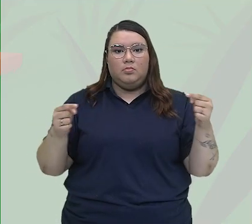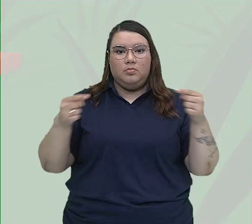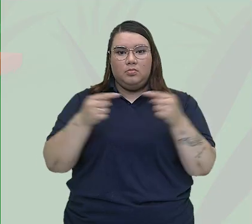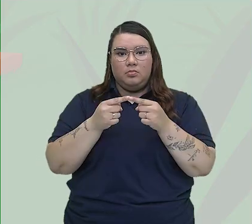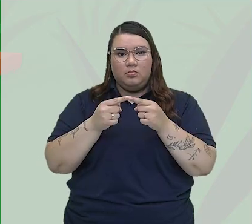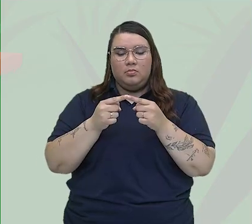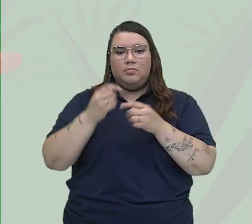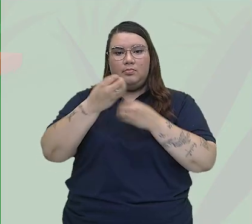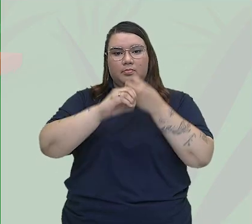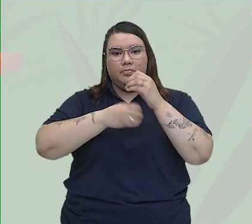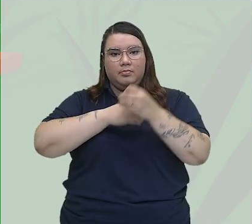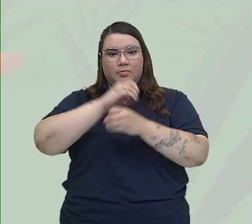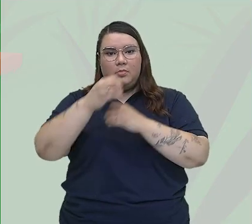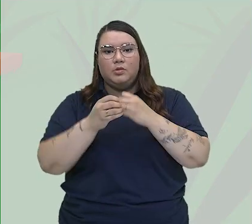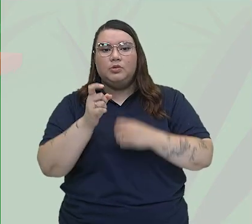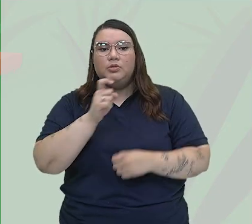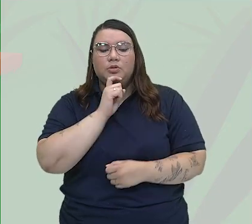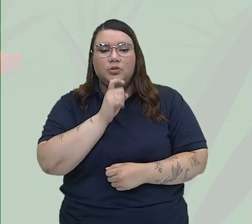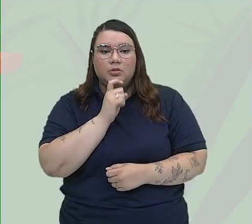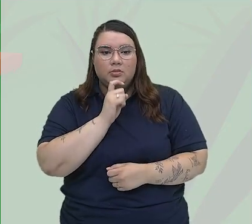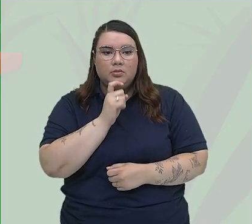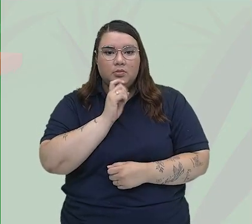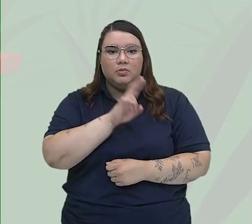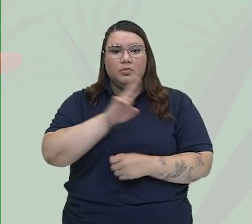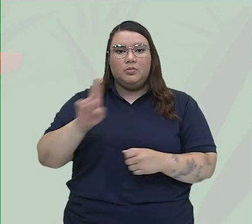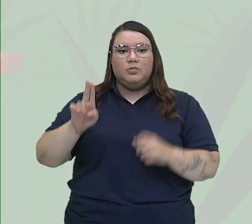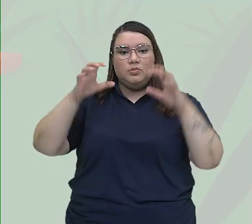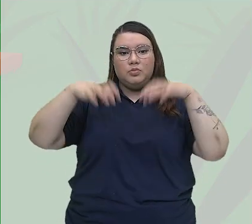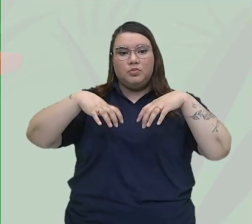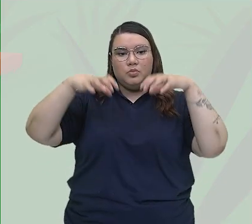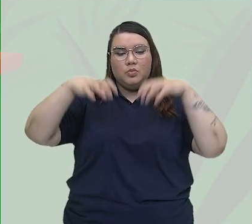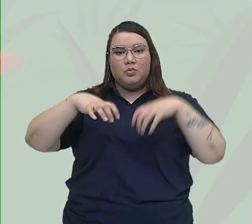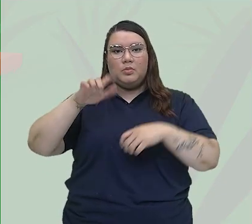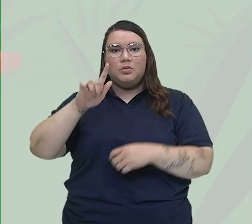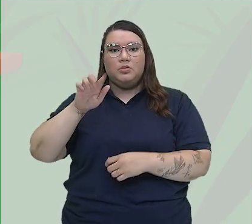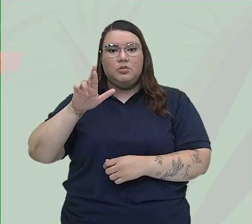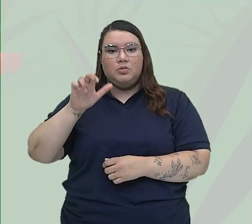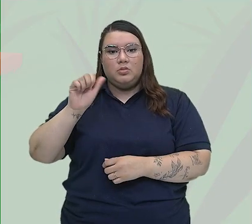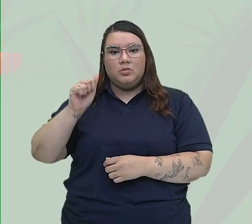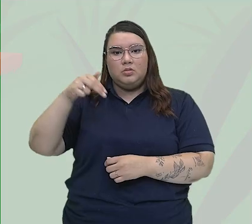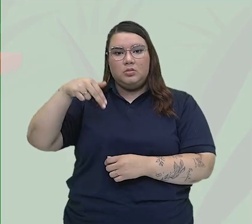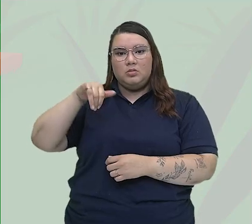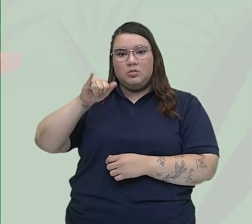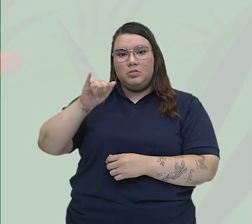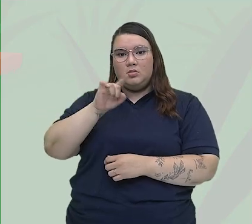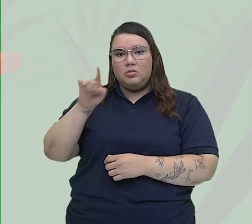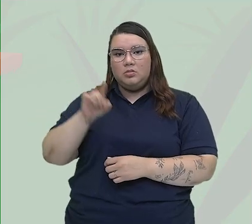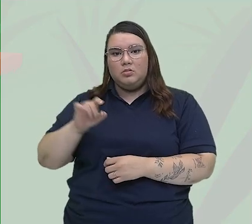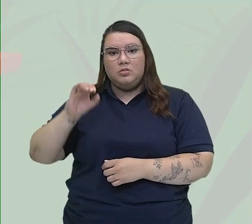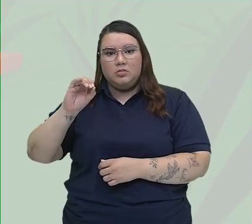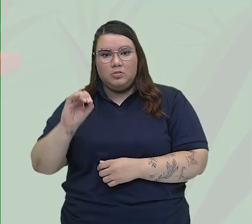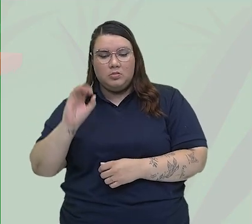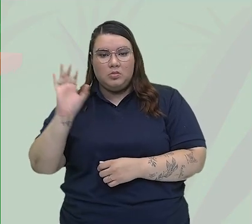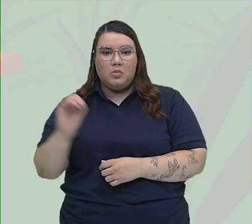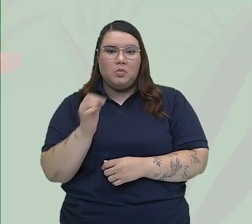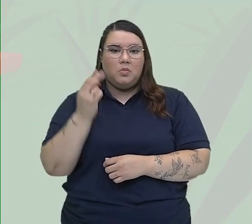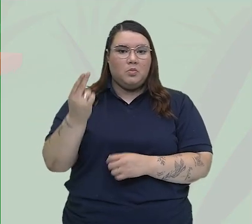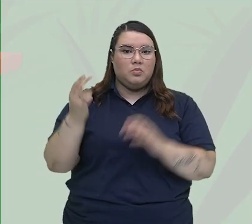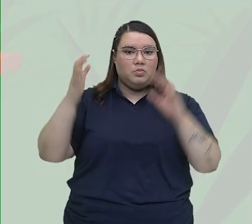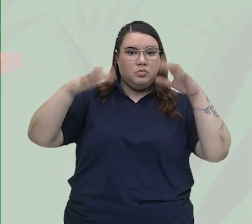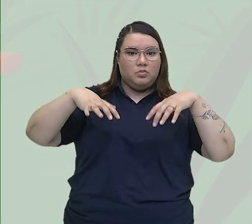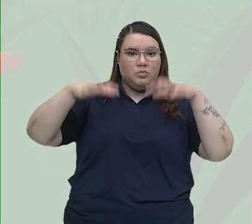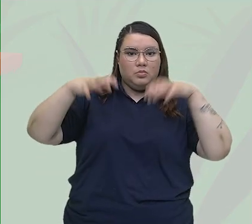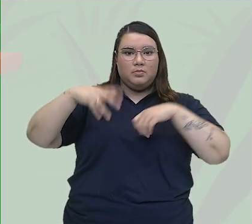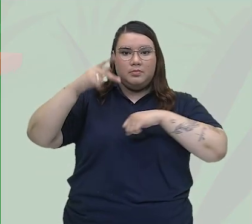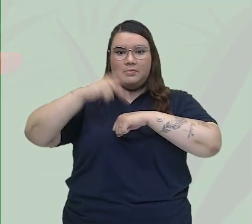de partículas de gelo, que são os chamados granizos. Então, tendo aí a chuva de granizo ou a chuva de